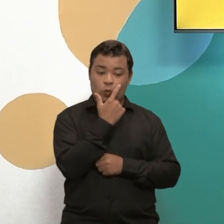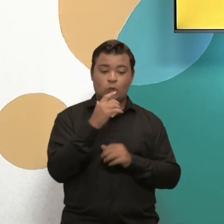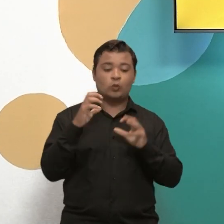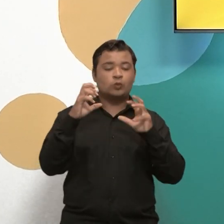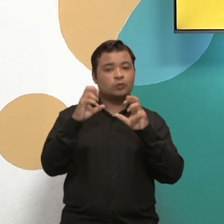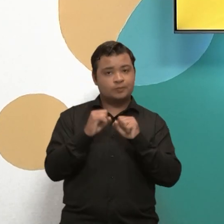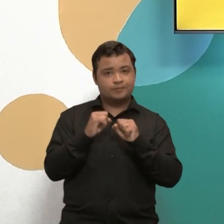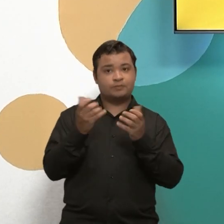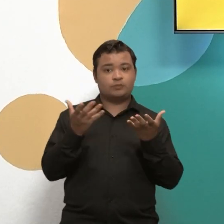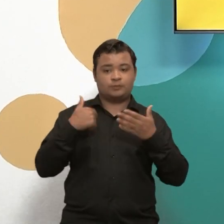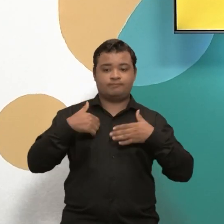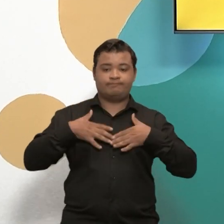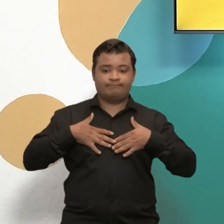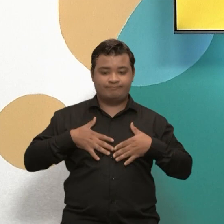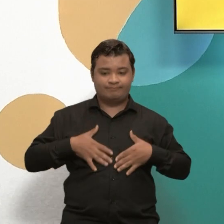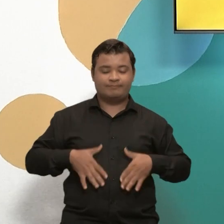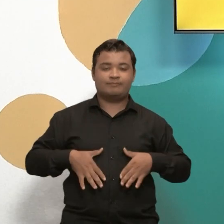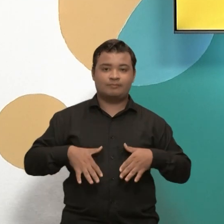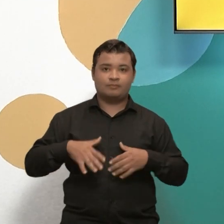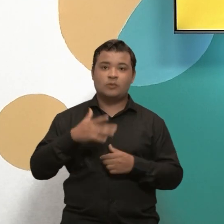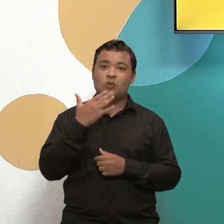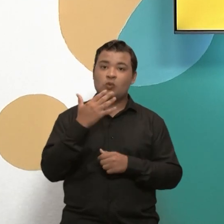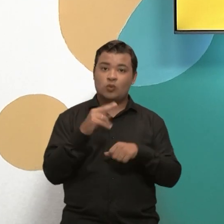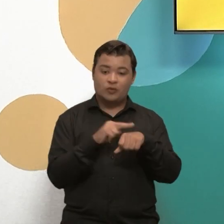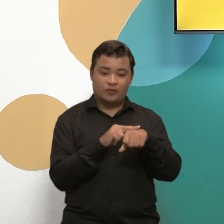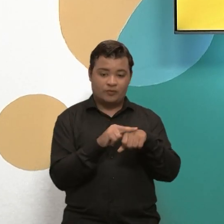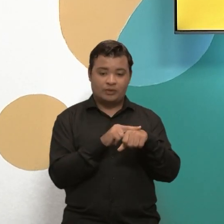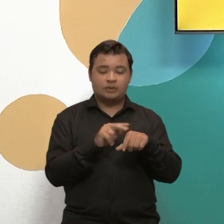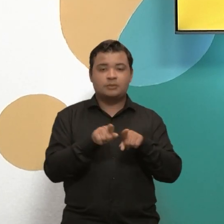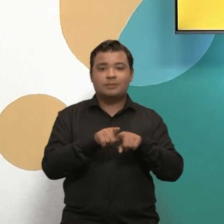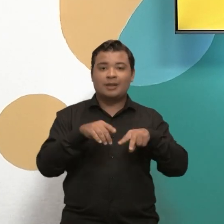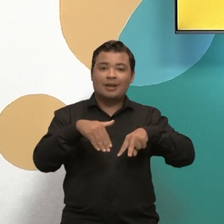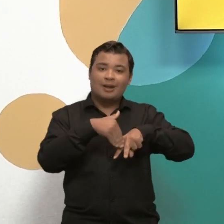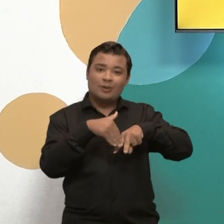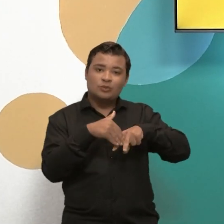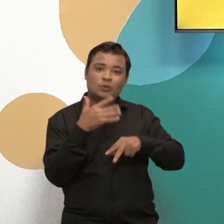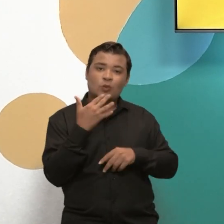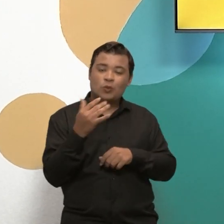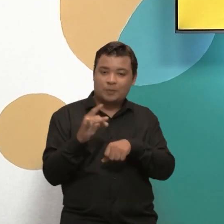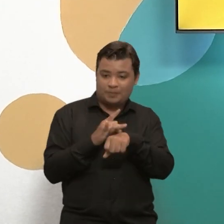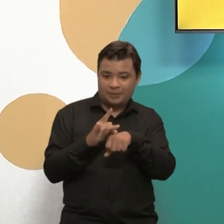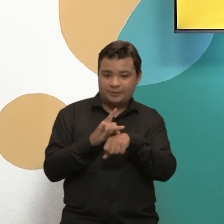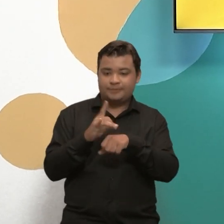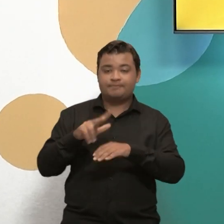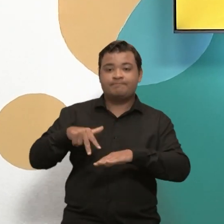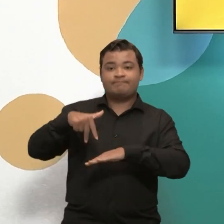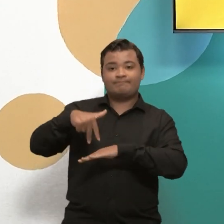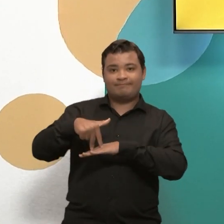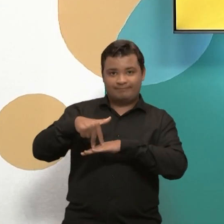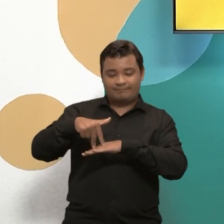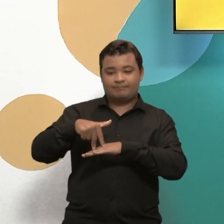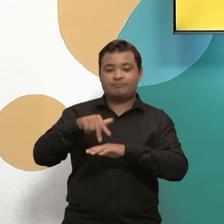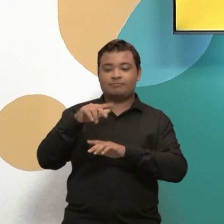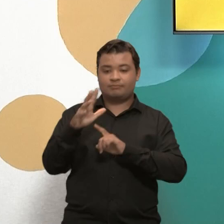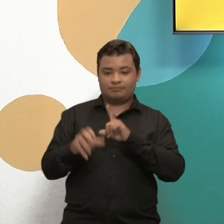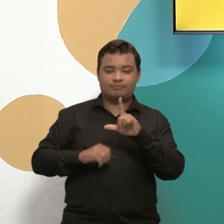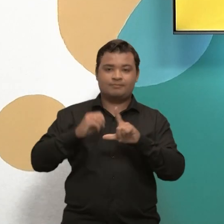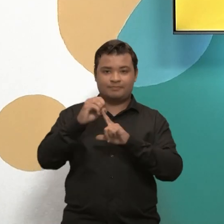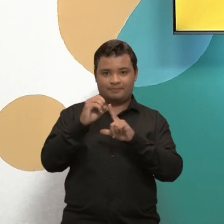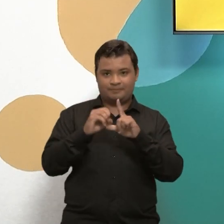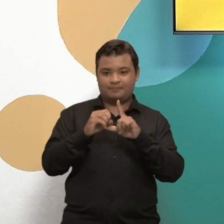escuros. Hoje visto uma camisa verde e uma calça preta. Estou de pé no estúdio, no